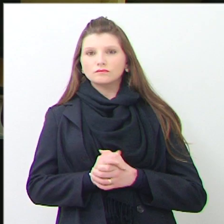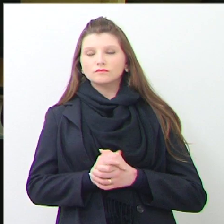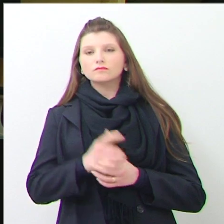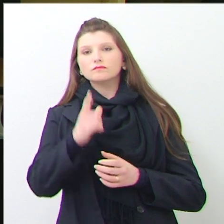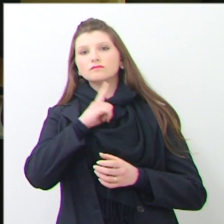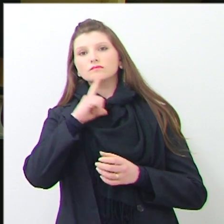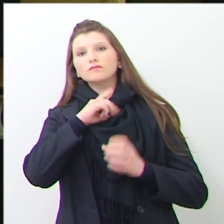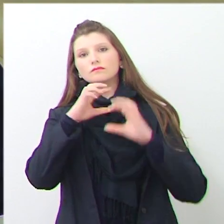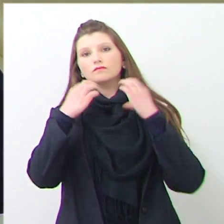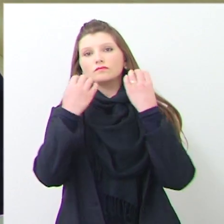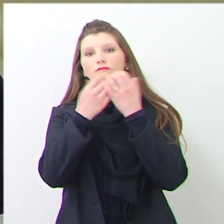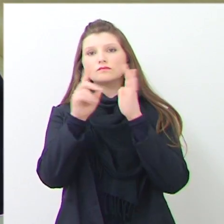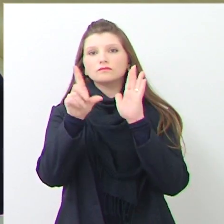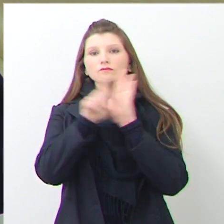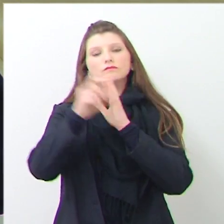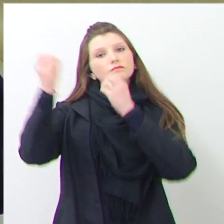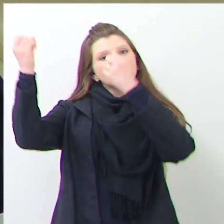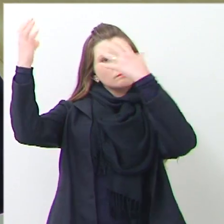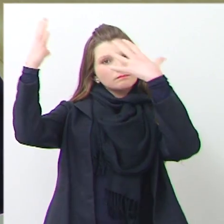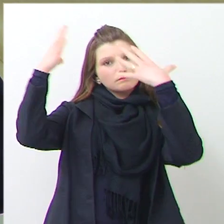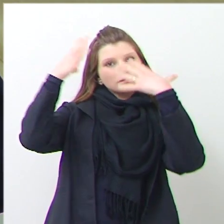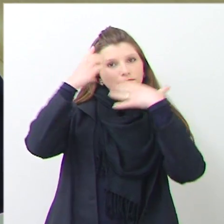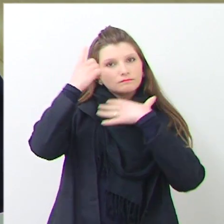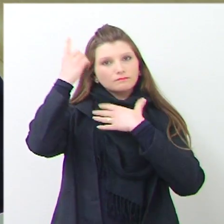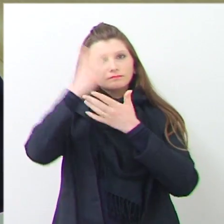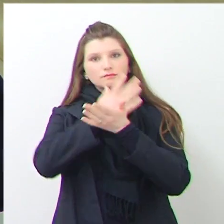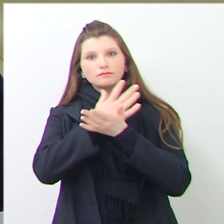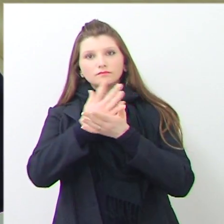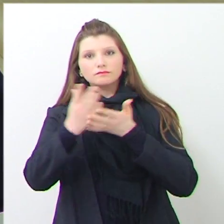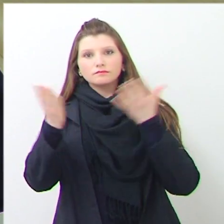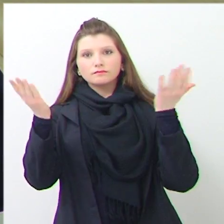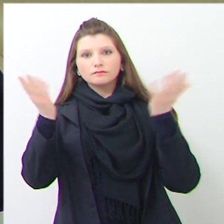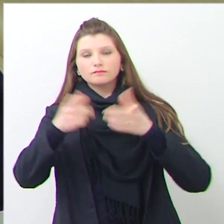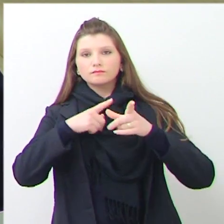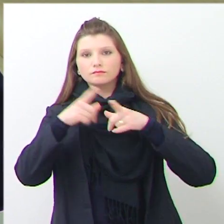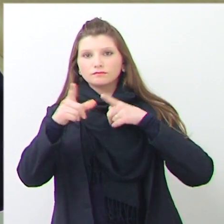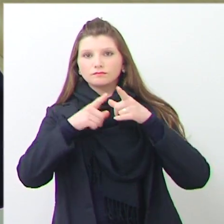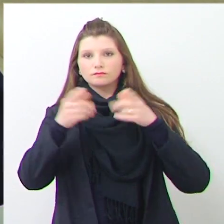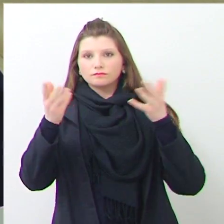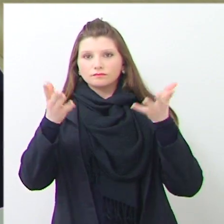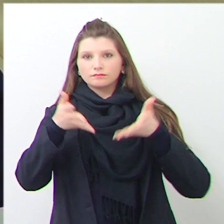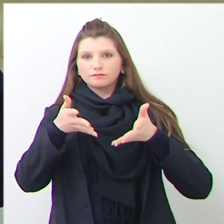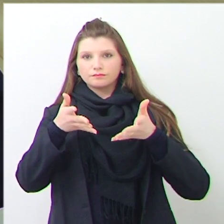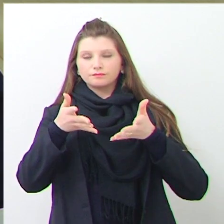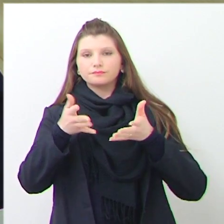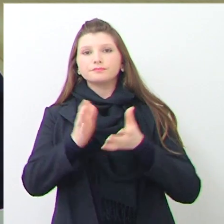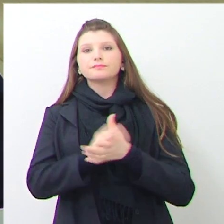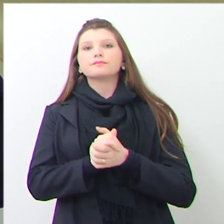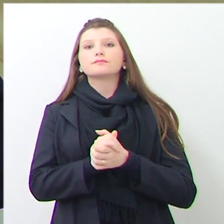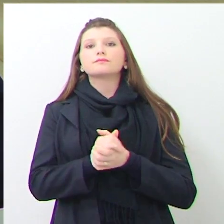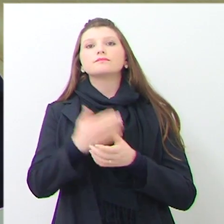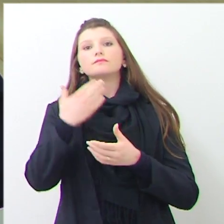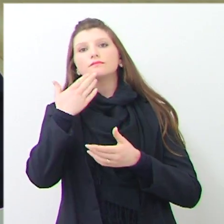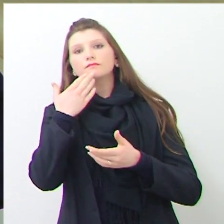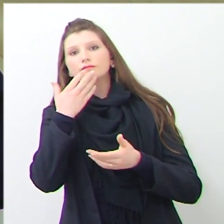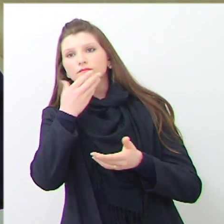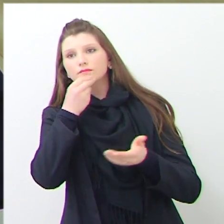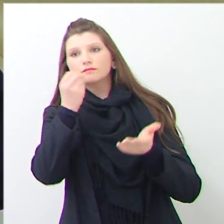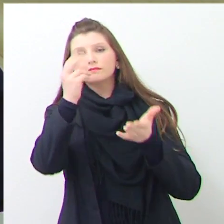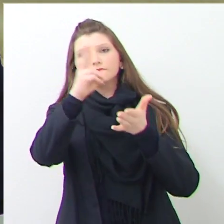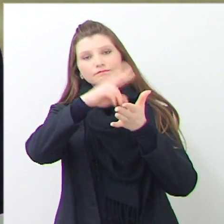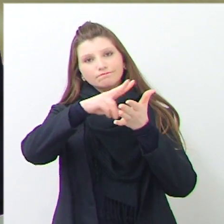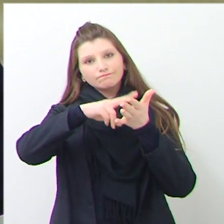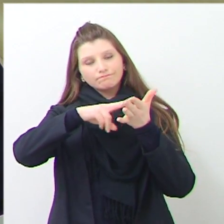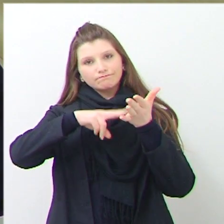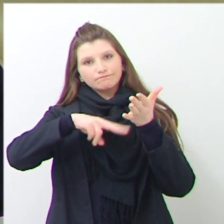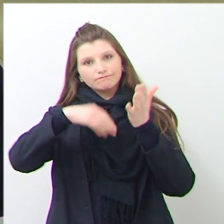Havendo quórum regimental e sob a proteção de Deus, iniciamos os trabalhos da presente sessão. Solicito ao senhor secretário para